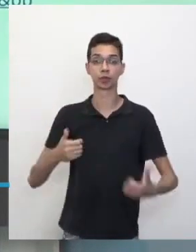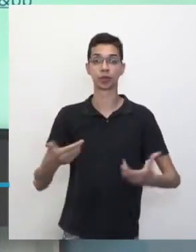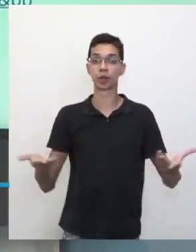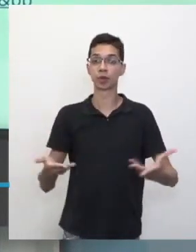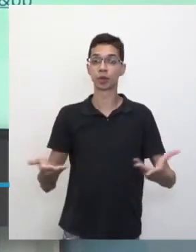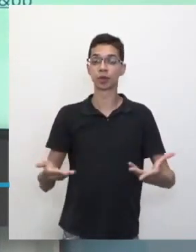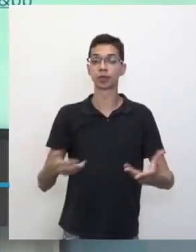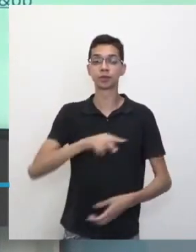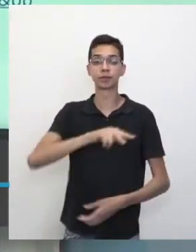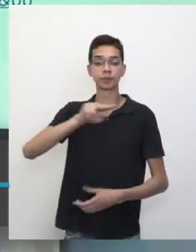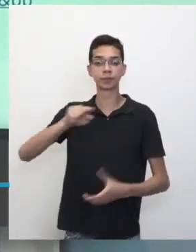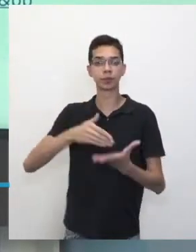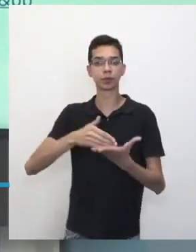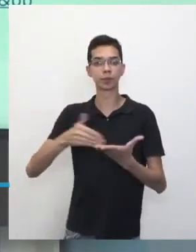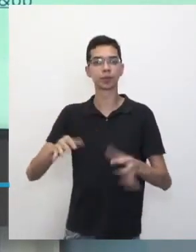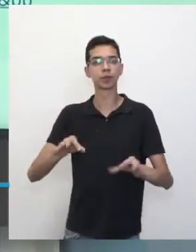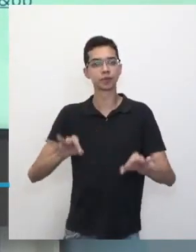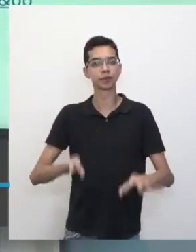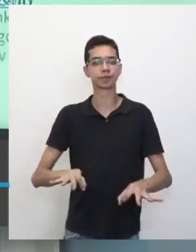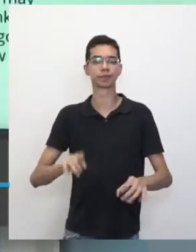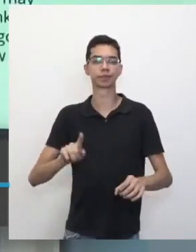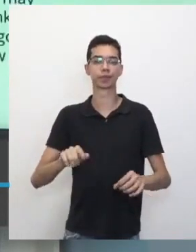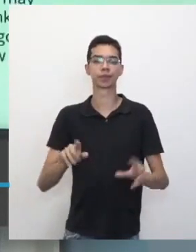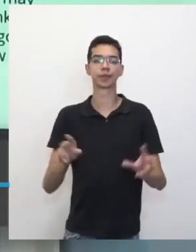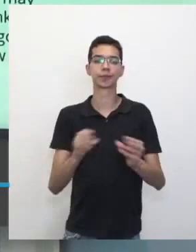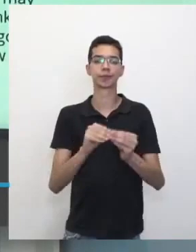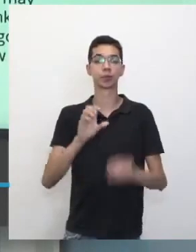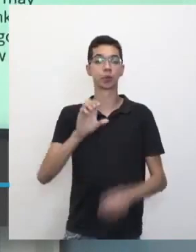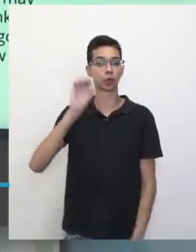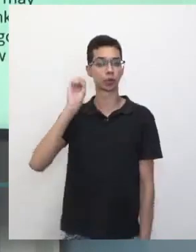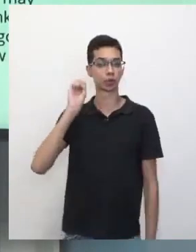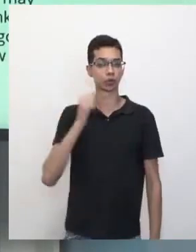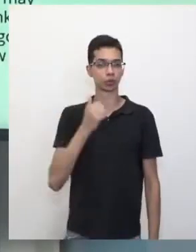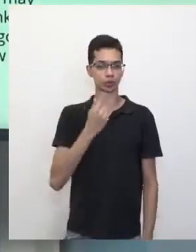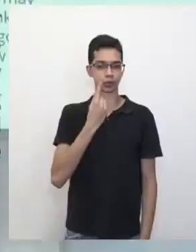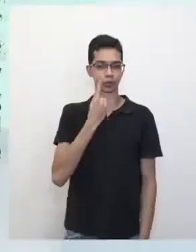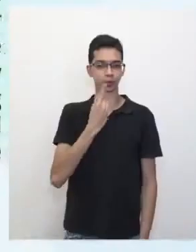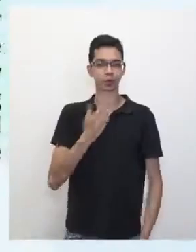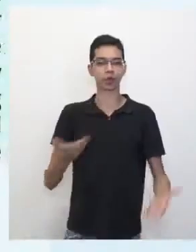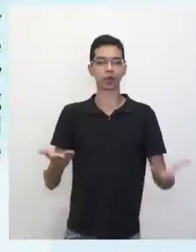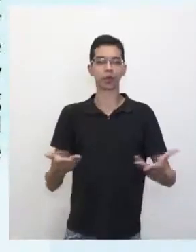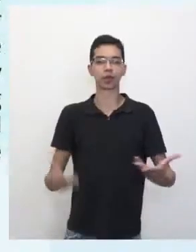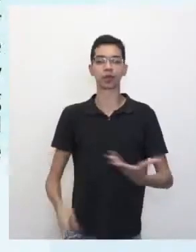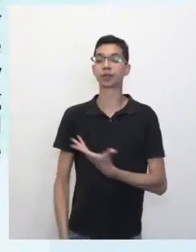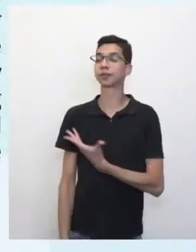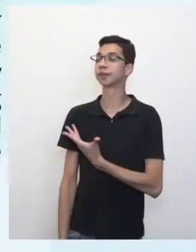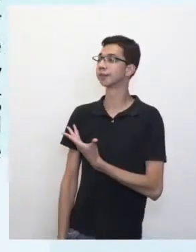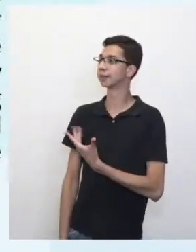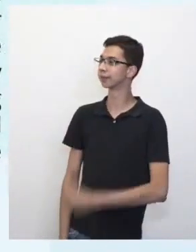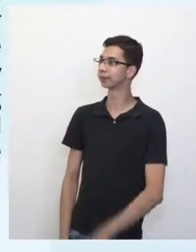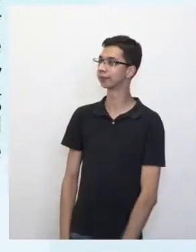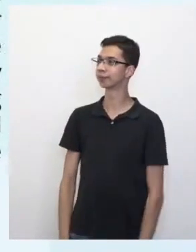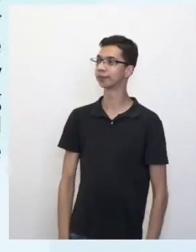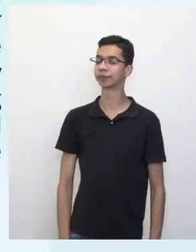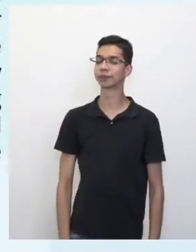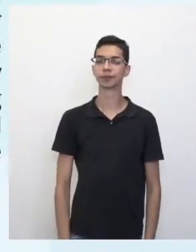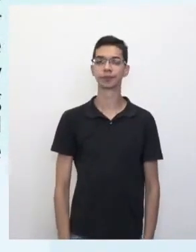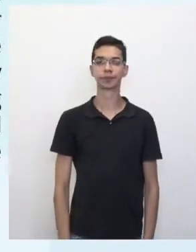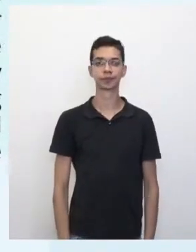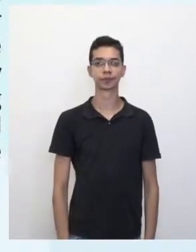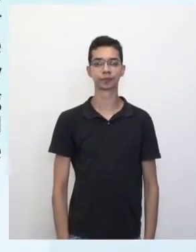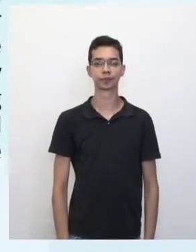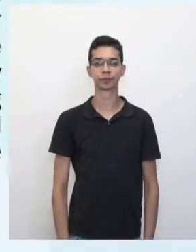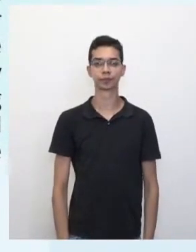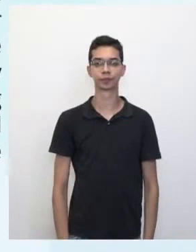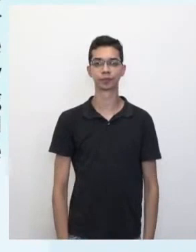ler justamente esse trechinho que a gente ouviu. Então, na tela para vocês, ó. Read this